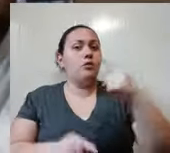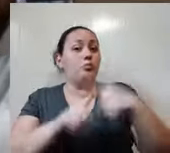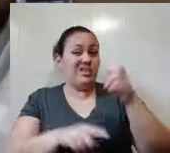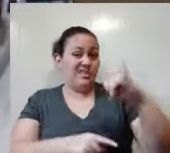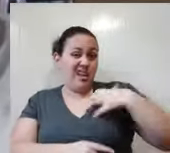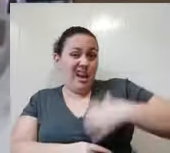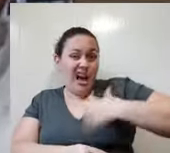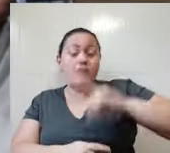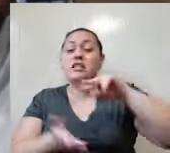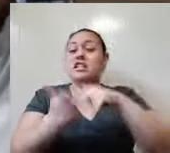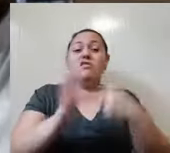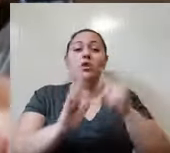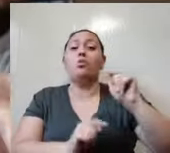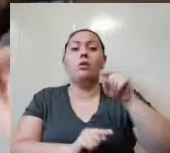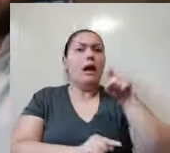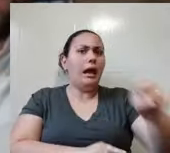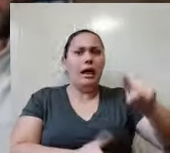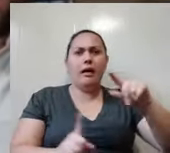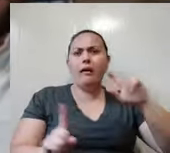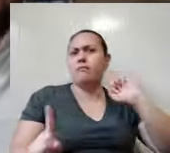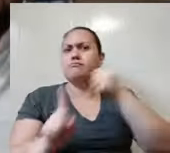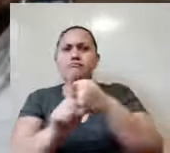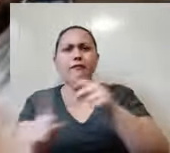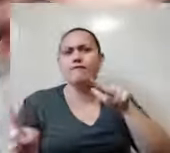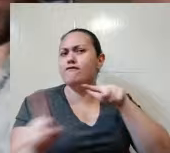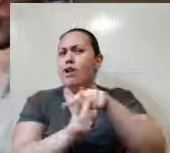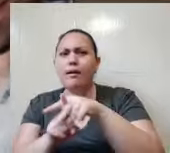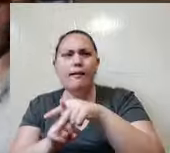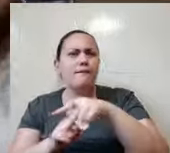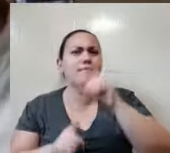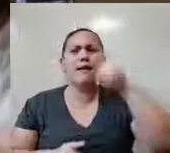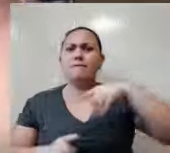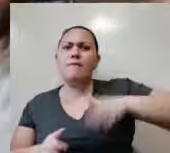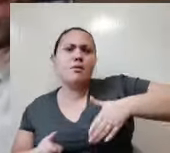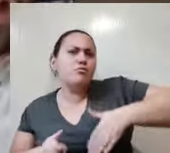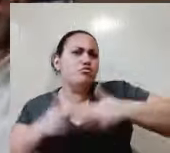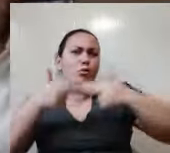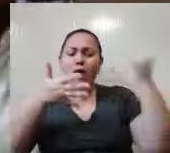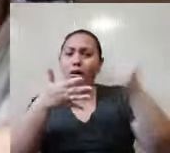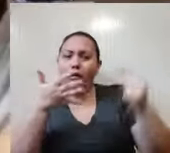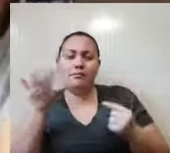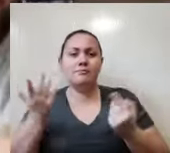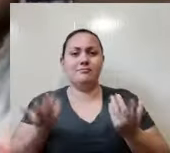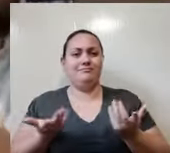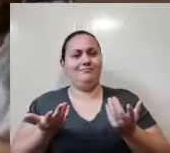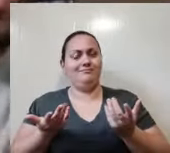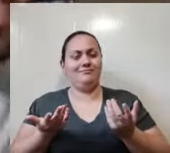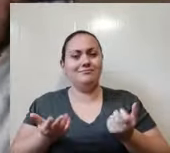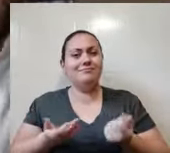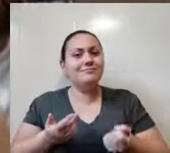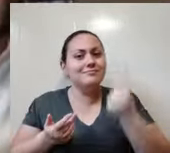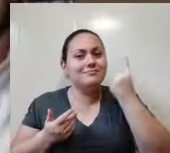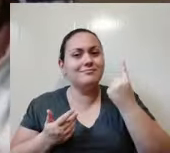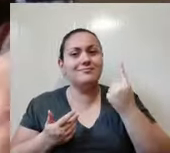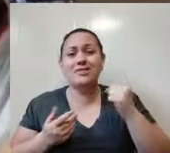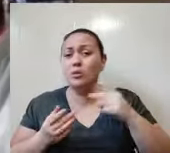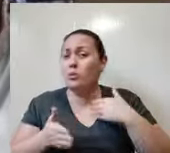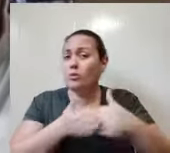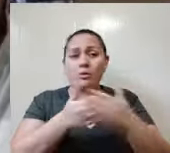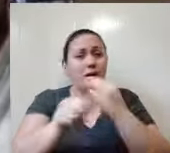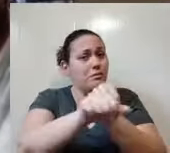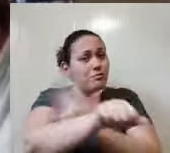sensível, mas sentir raiva não. Por quê? Porque daí vira uma barraqueira, né? Porque daí vira mulher barraqueira, tá barraco, não sei o quê. Toda a emoção